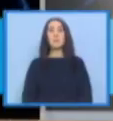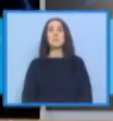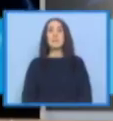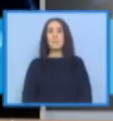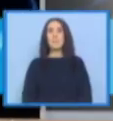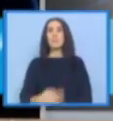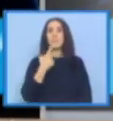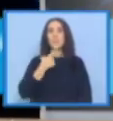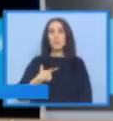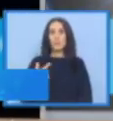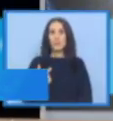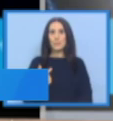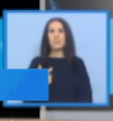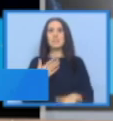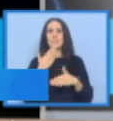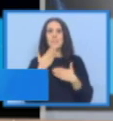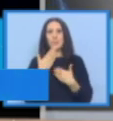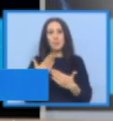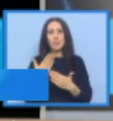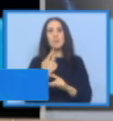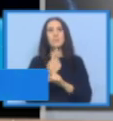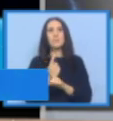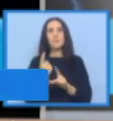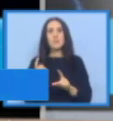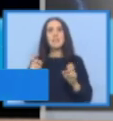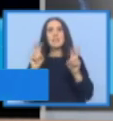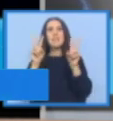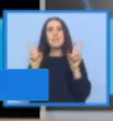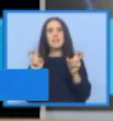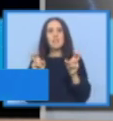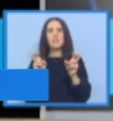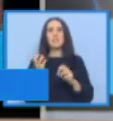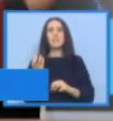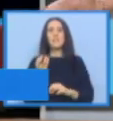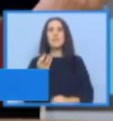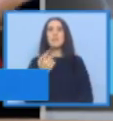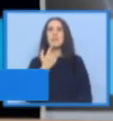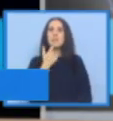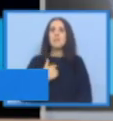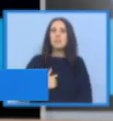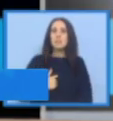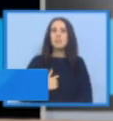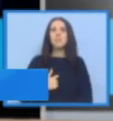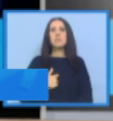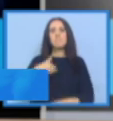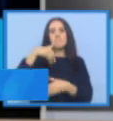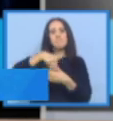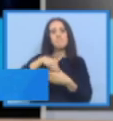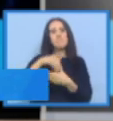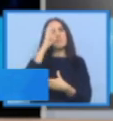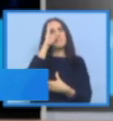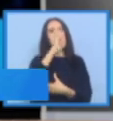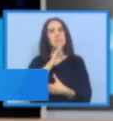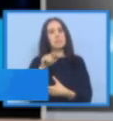pela pergunta, porque o título diz exatamente o conteúdo